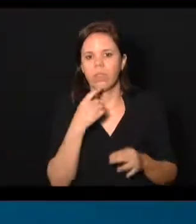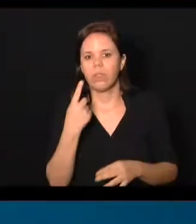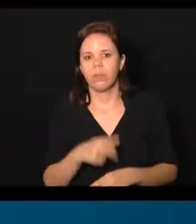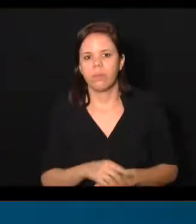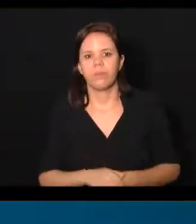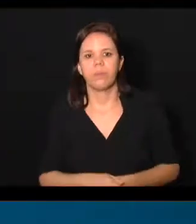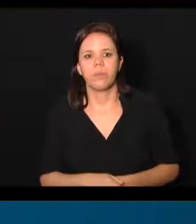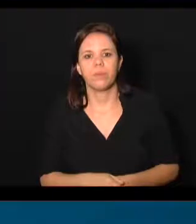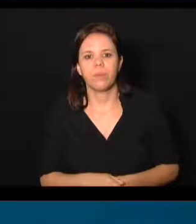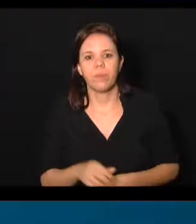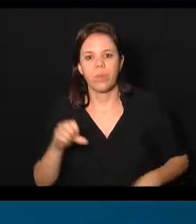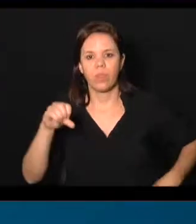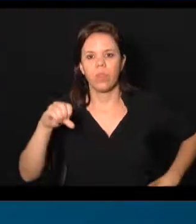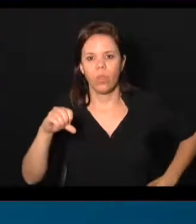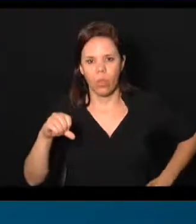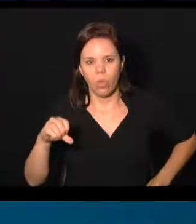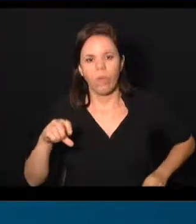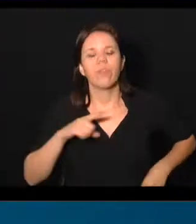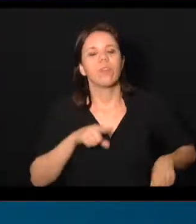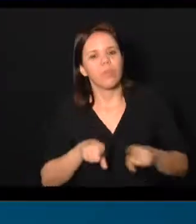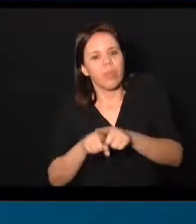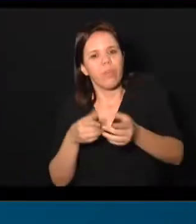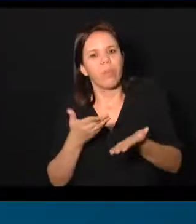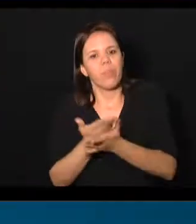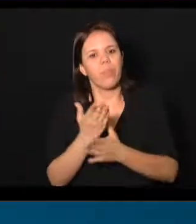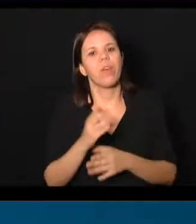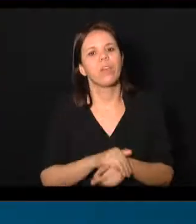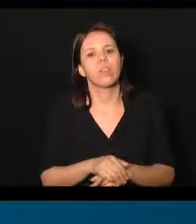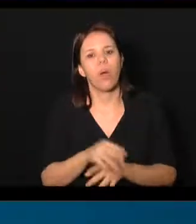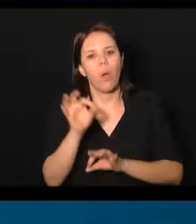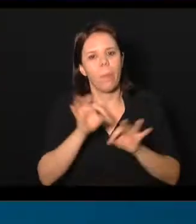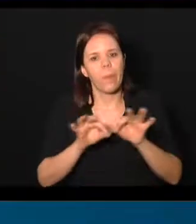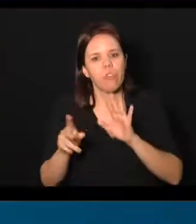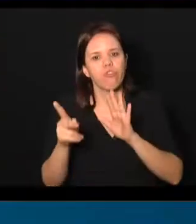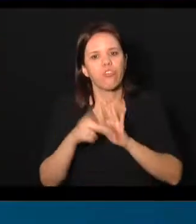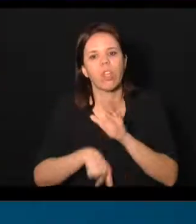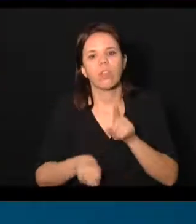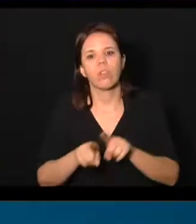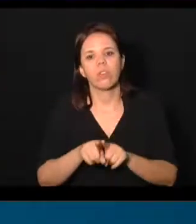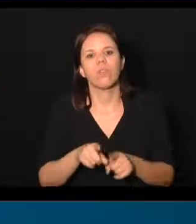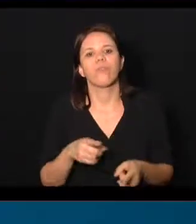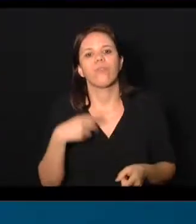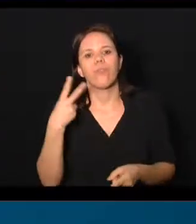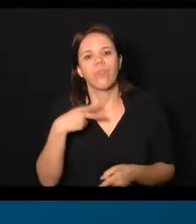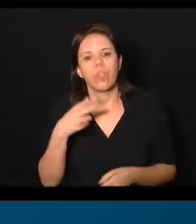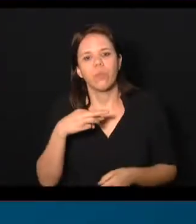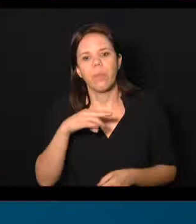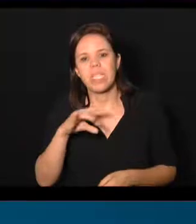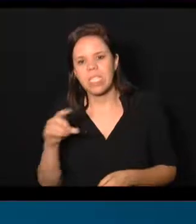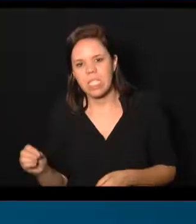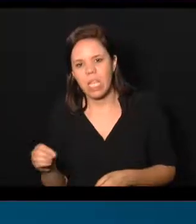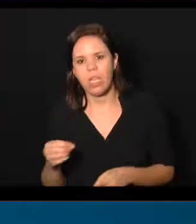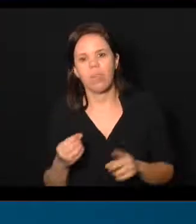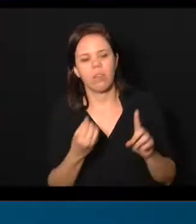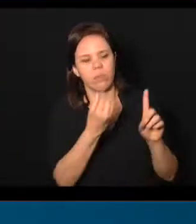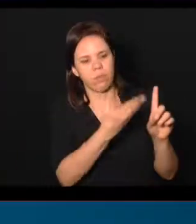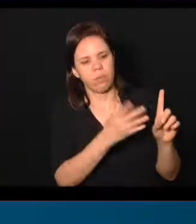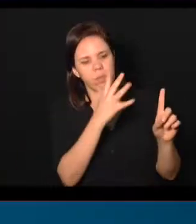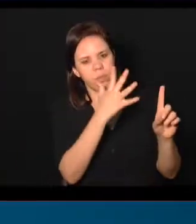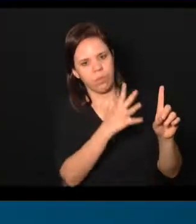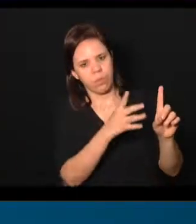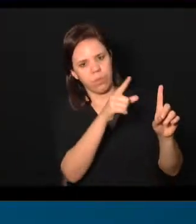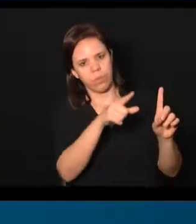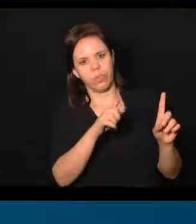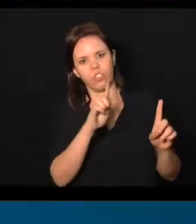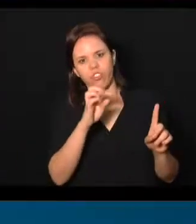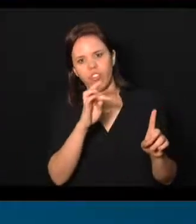Campinas. O item 9 também foi aprovado. É o projeto de autoria do vereador Marcelo Silva, que concede a medalha Exemplo Digno